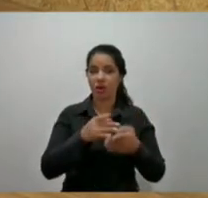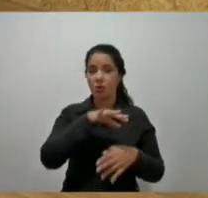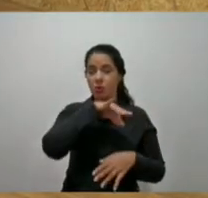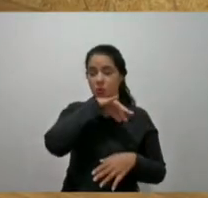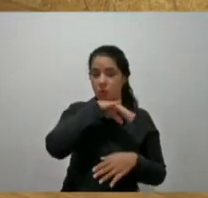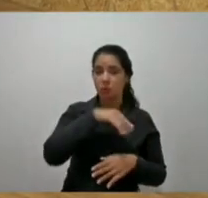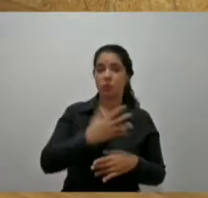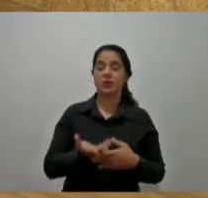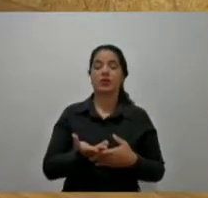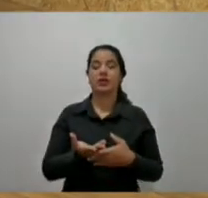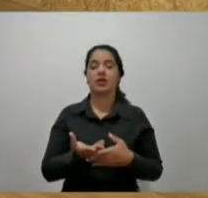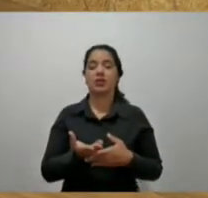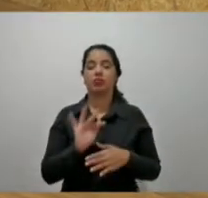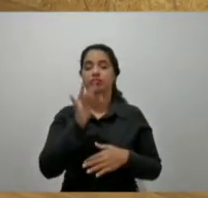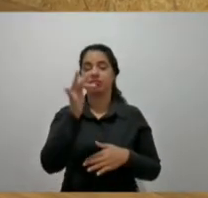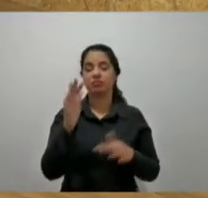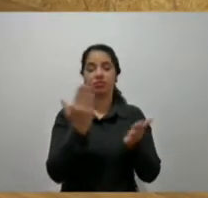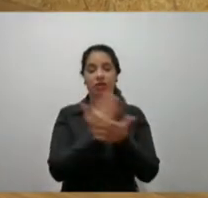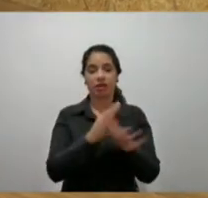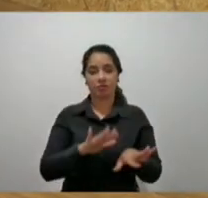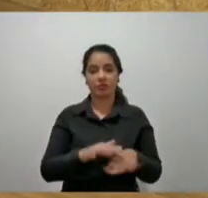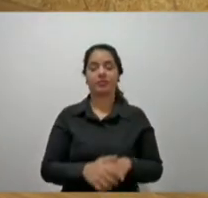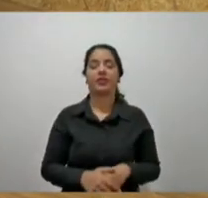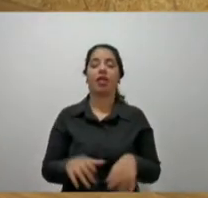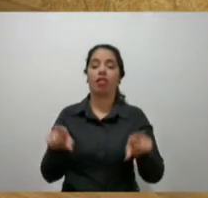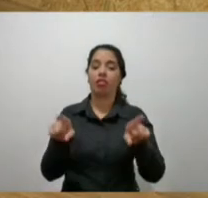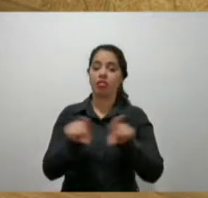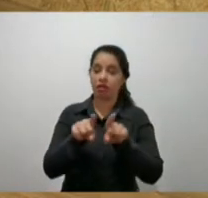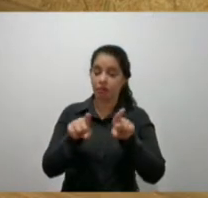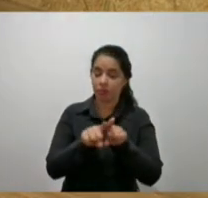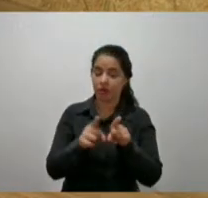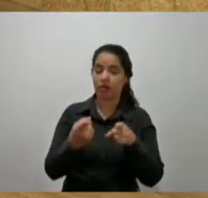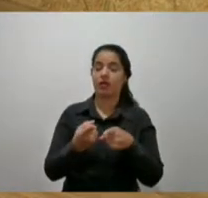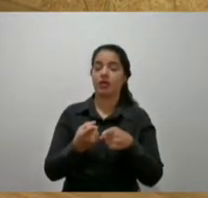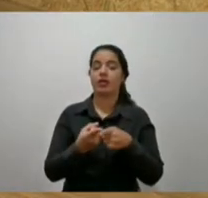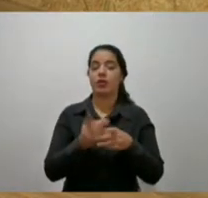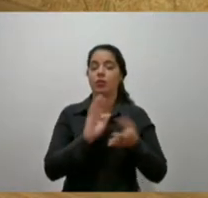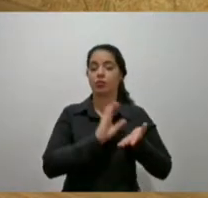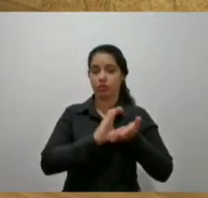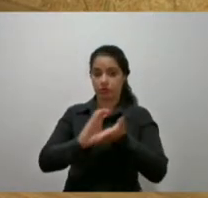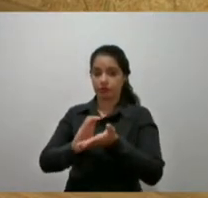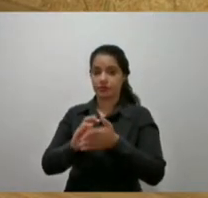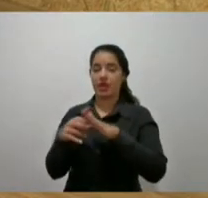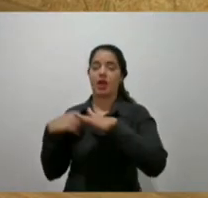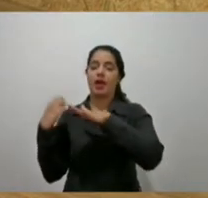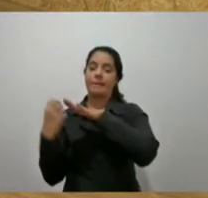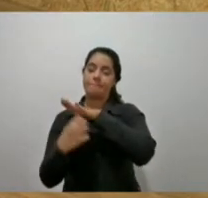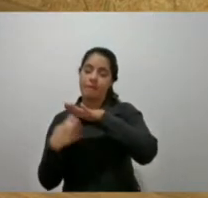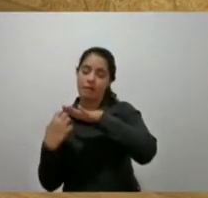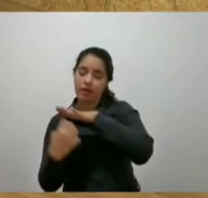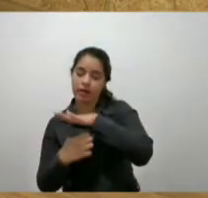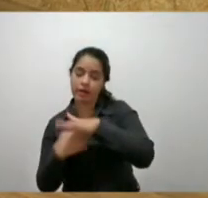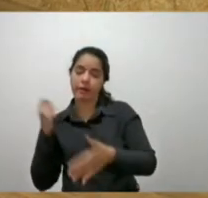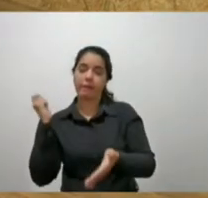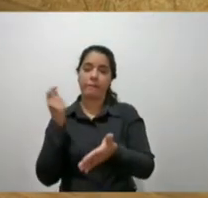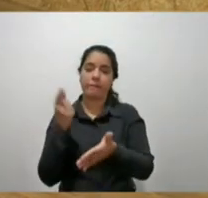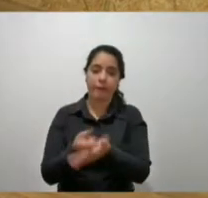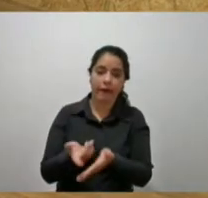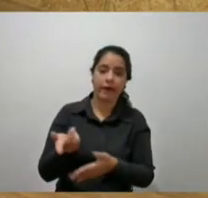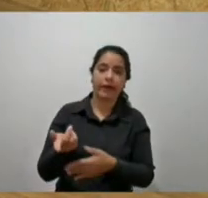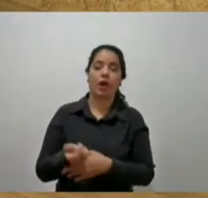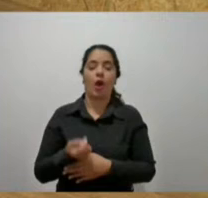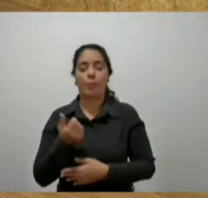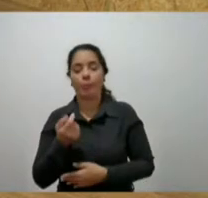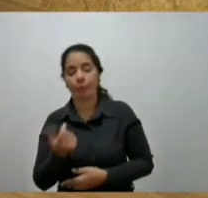os colaboradores, né? Então, uma empresa que, entre aspas, paga mal, tem uma cultura